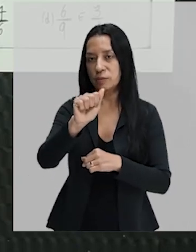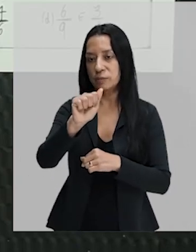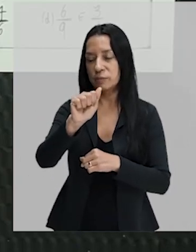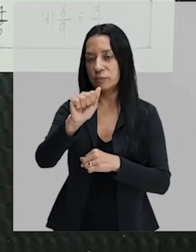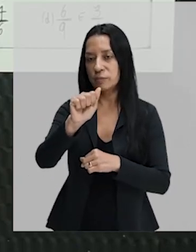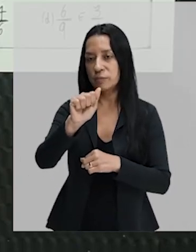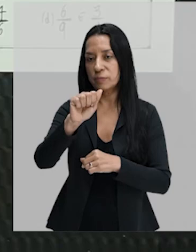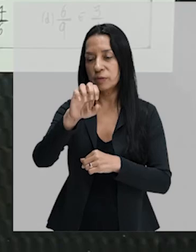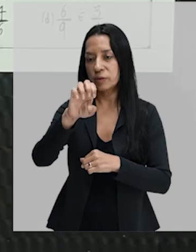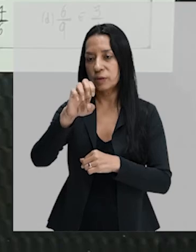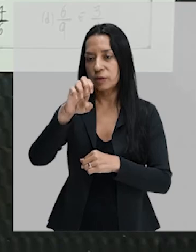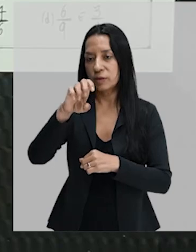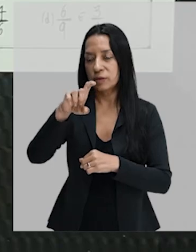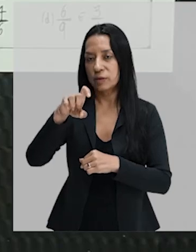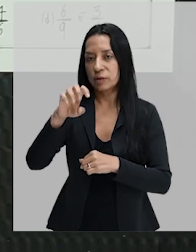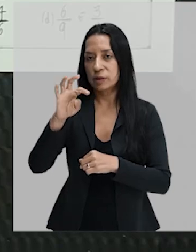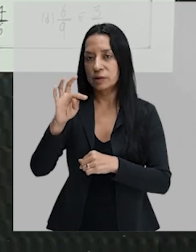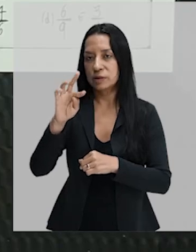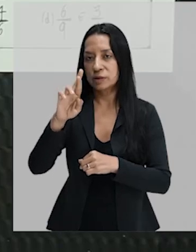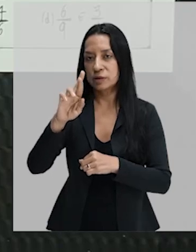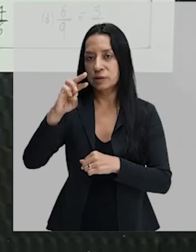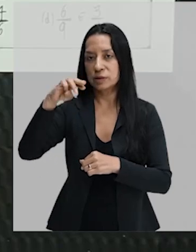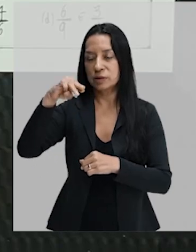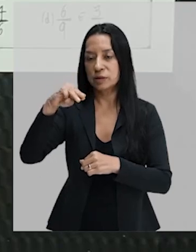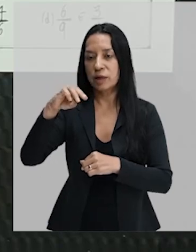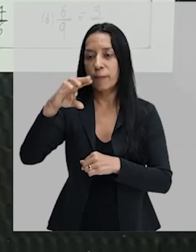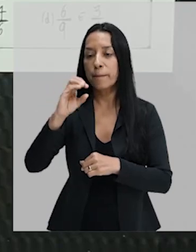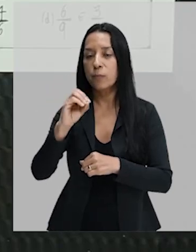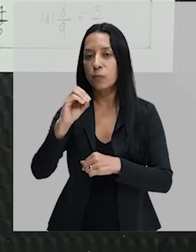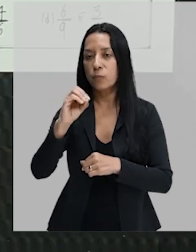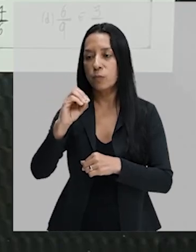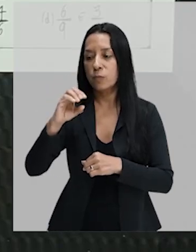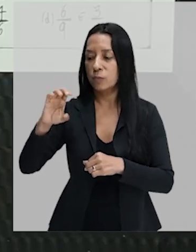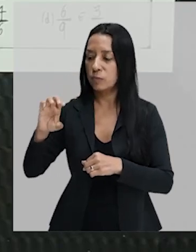E esse D aqui também recebe o nome de extremo.